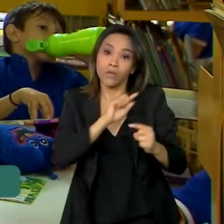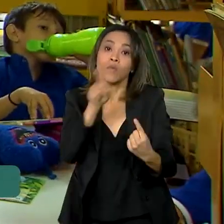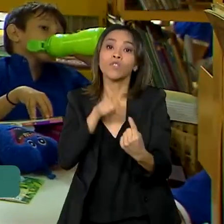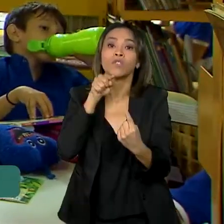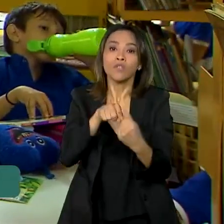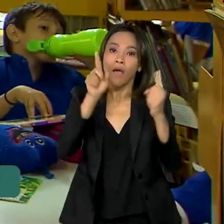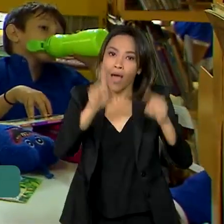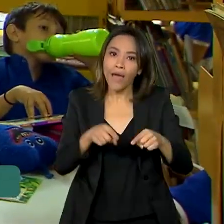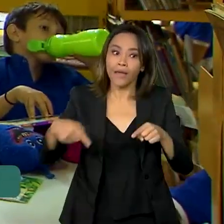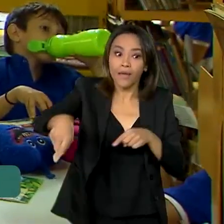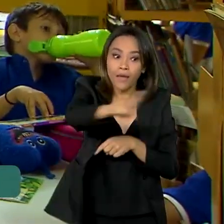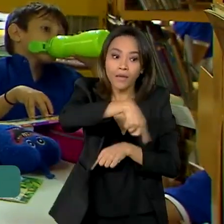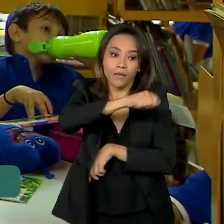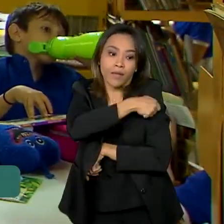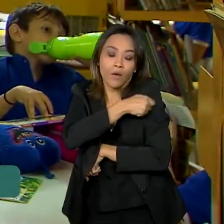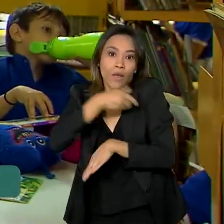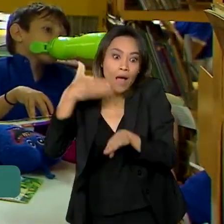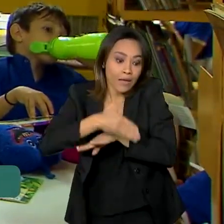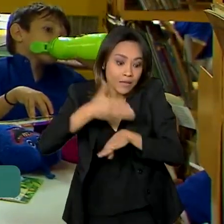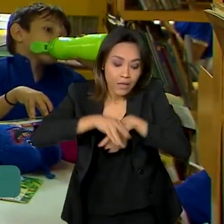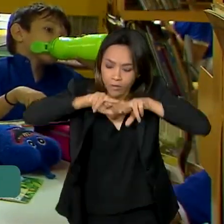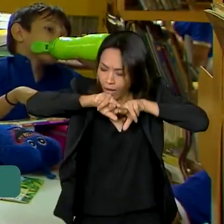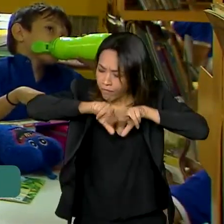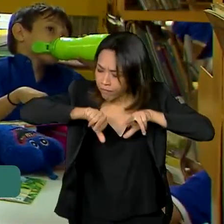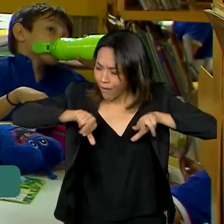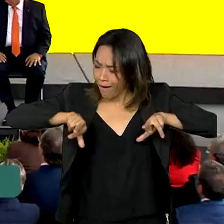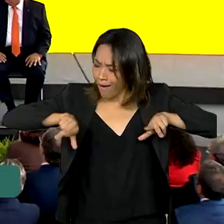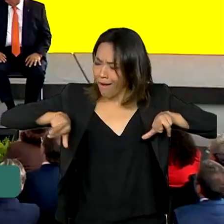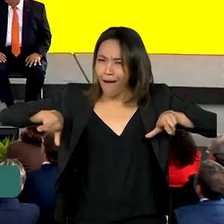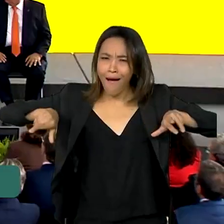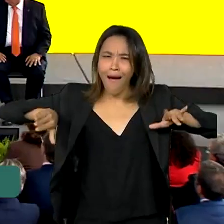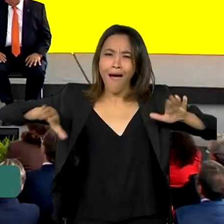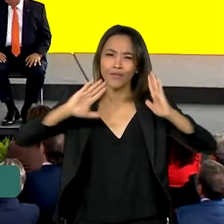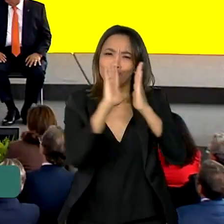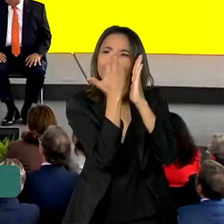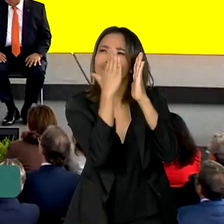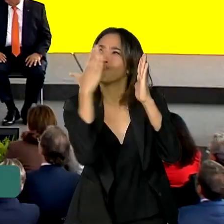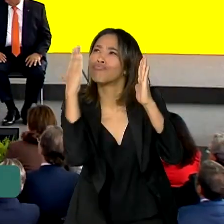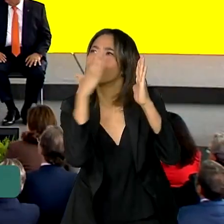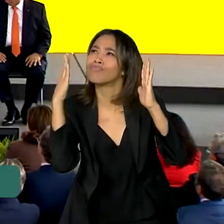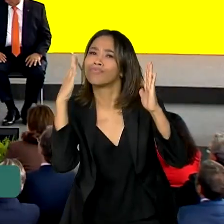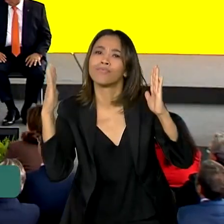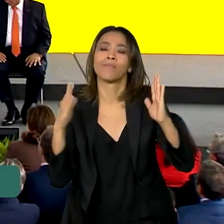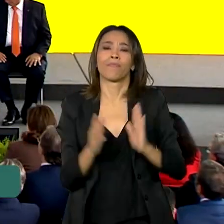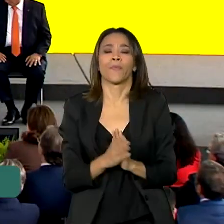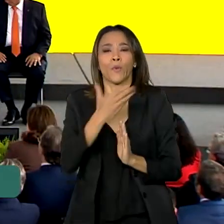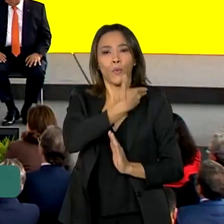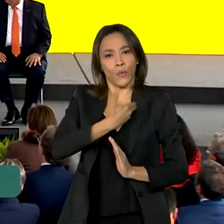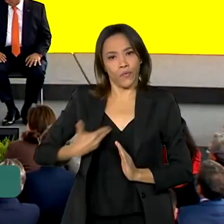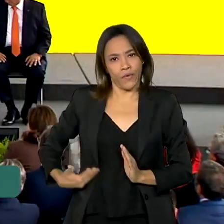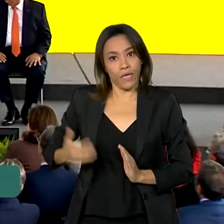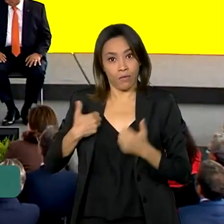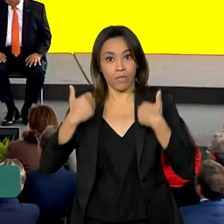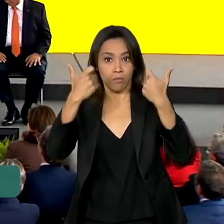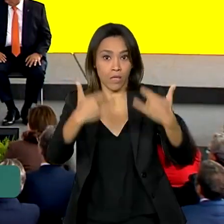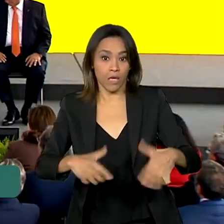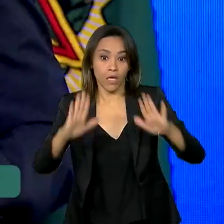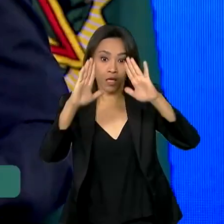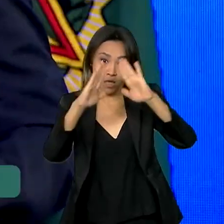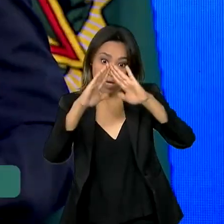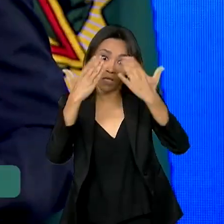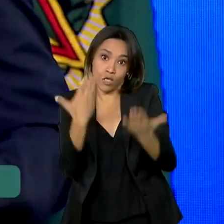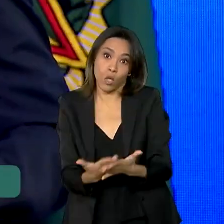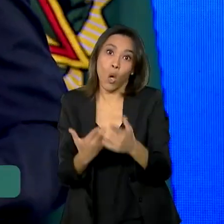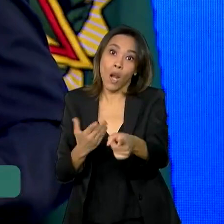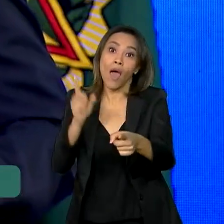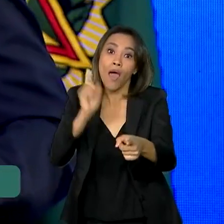tenham acesso a muito mais obras didáticas. De acordo com o governo, a biblioteca escolar agora é